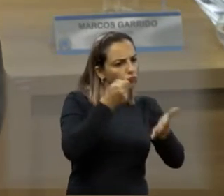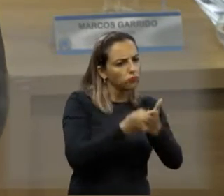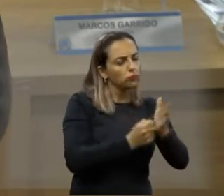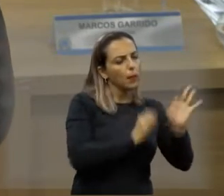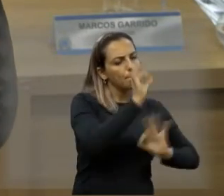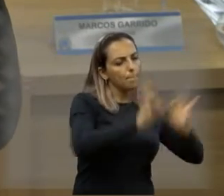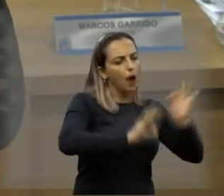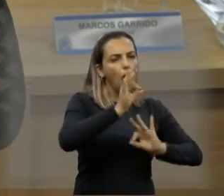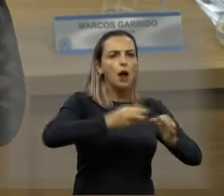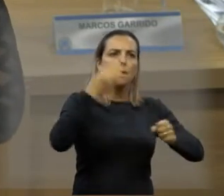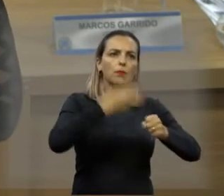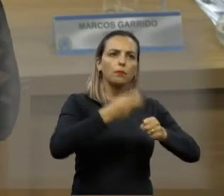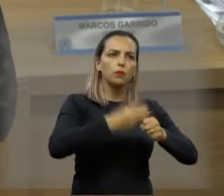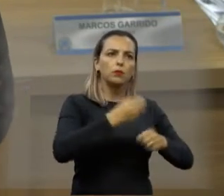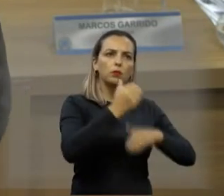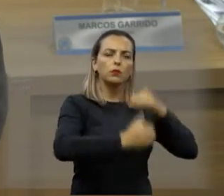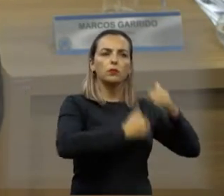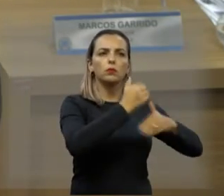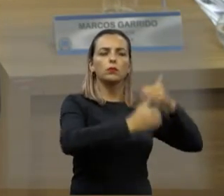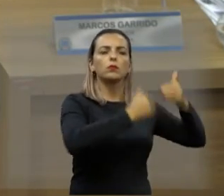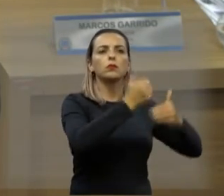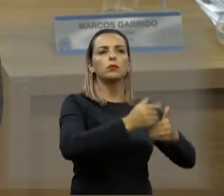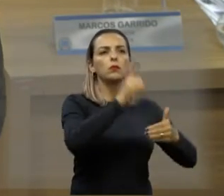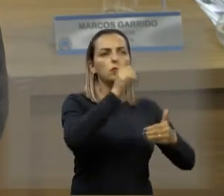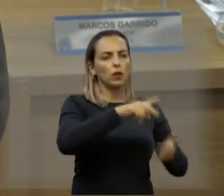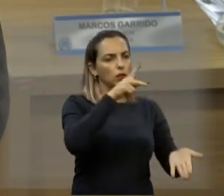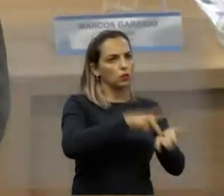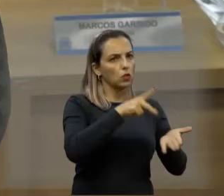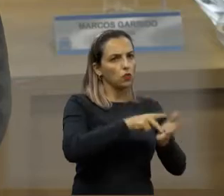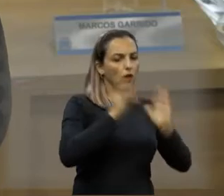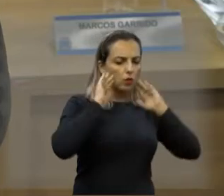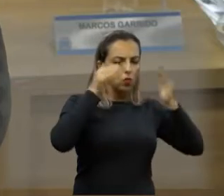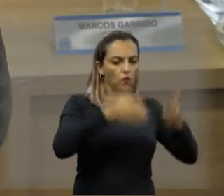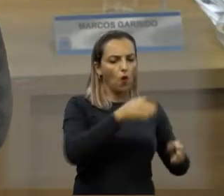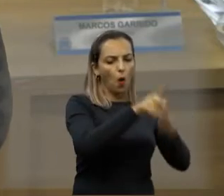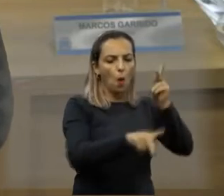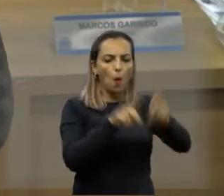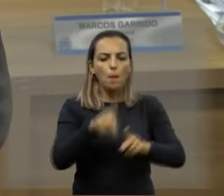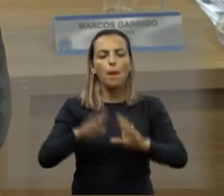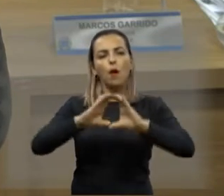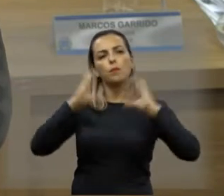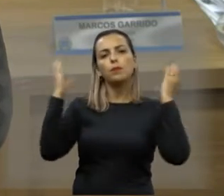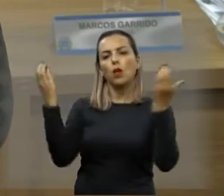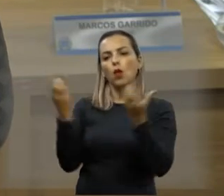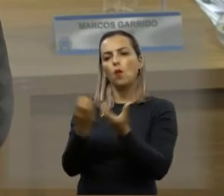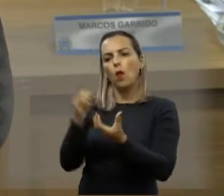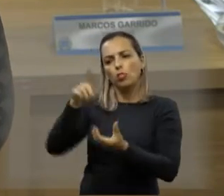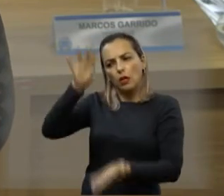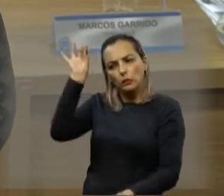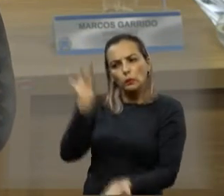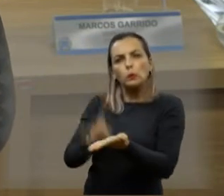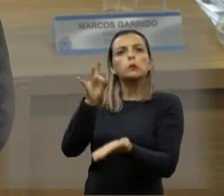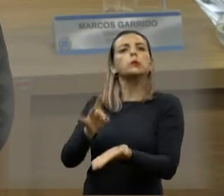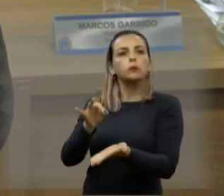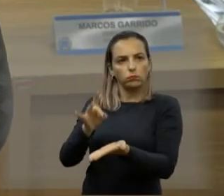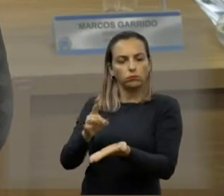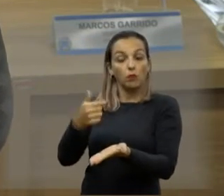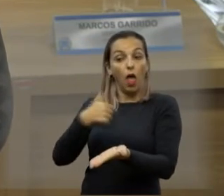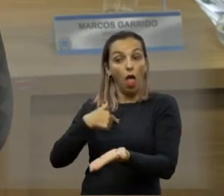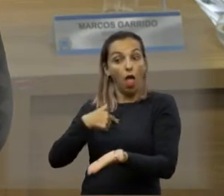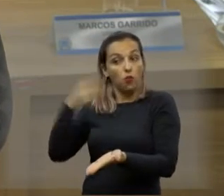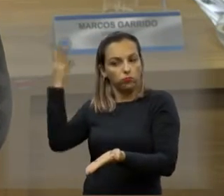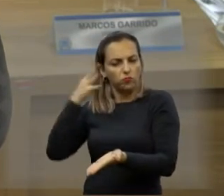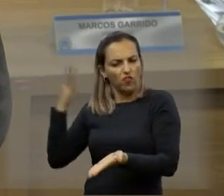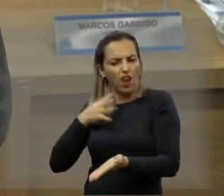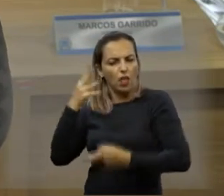construir os planos municipais do que tange as temáticas que envolve a população as conferências elas são mais do que legítimas não sou